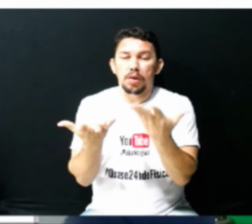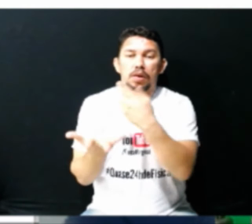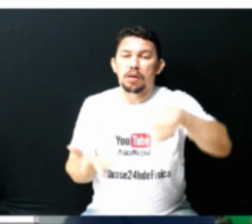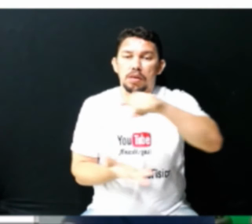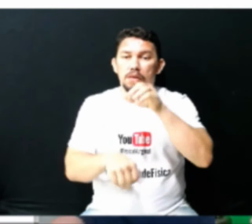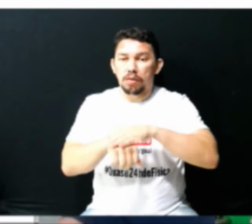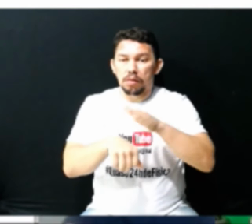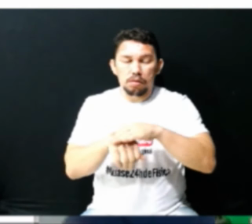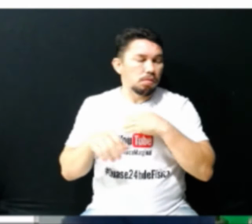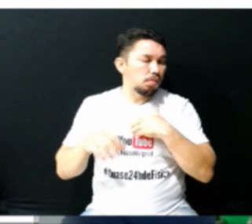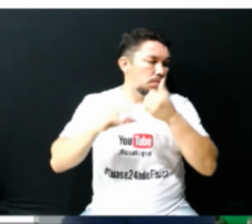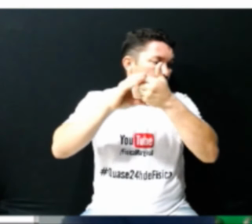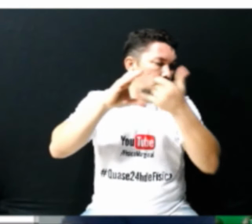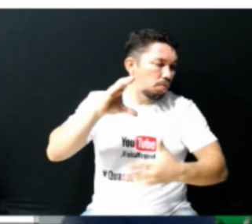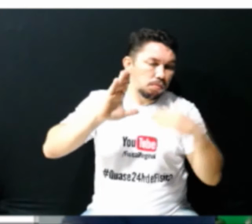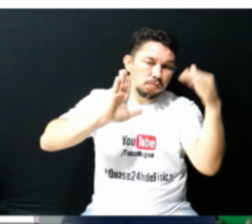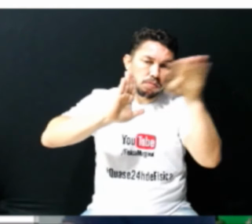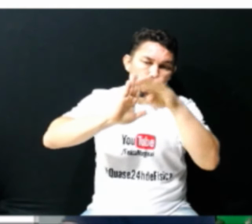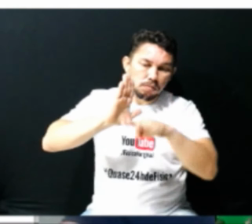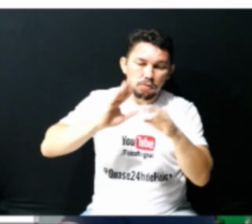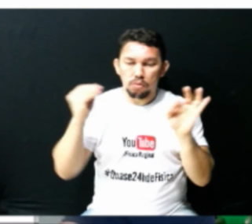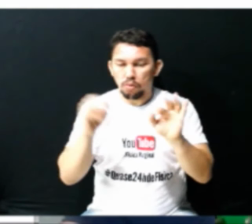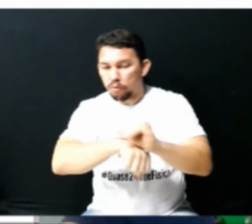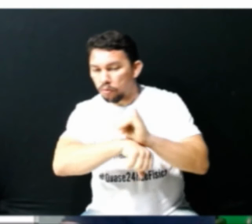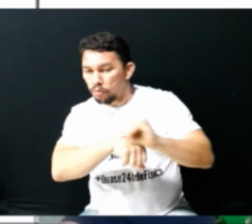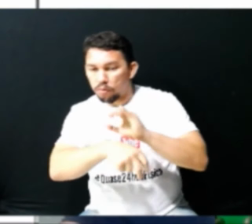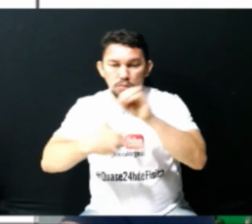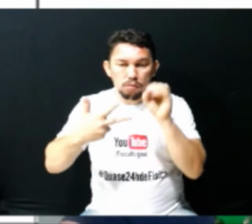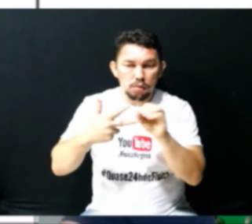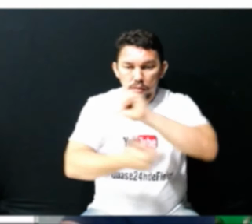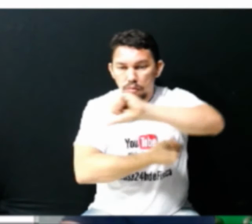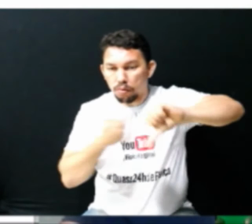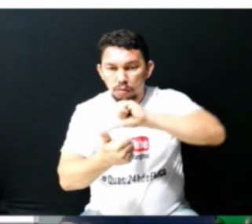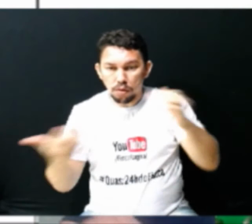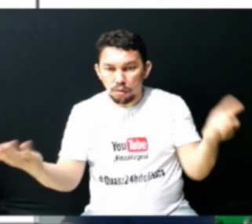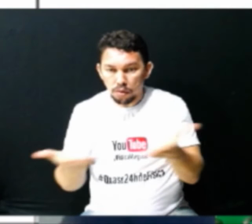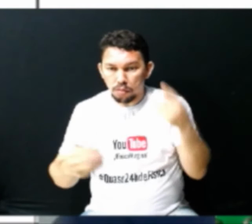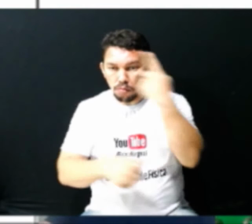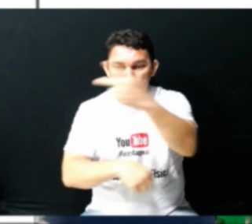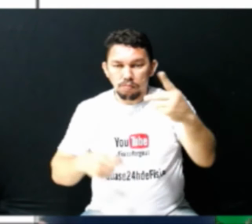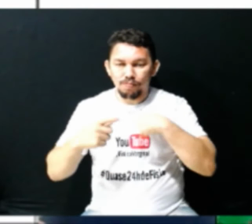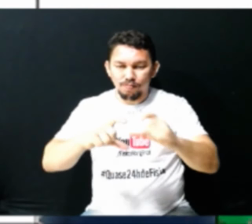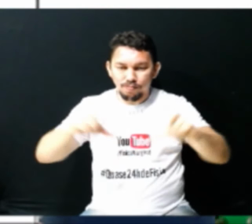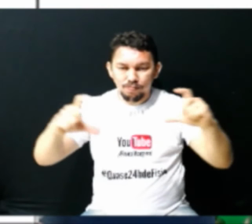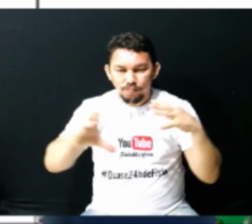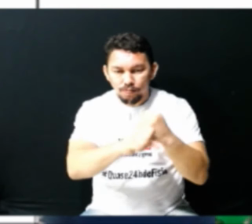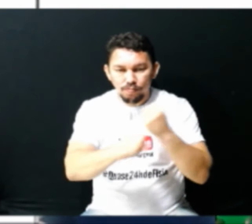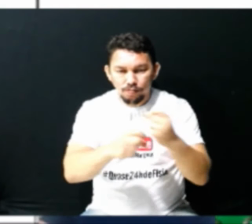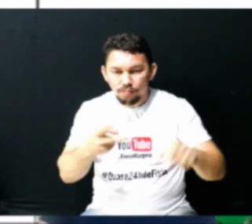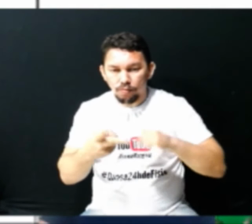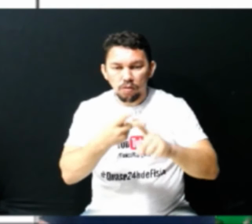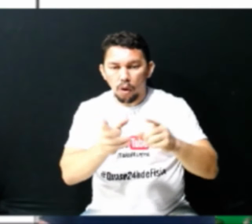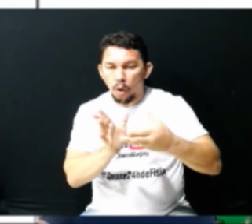completo, detalhe mostrando que o Enem mudou e não somente agora você saber os conceitos.